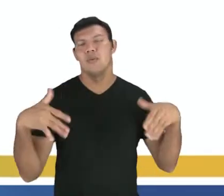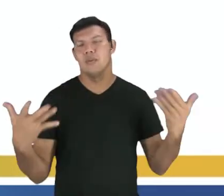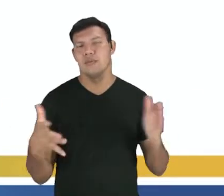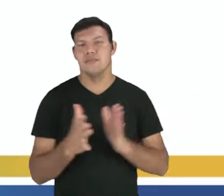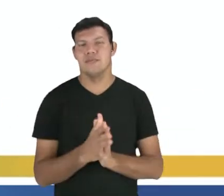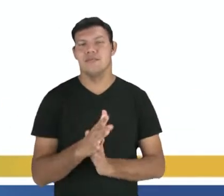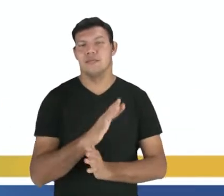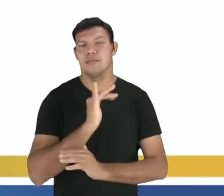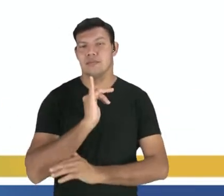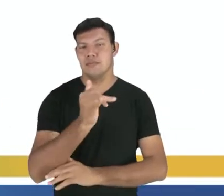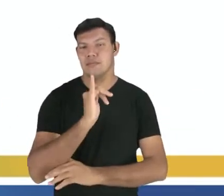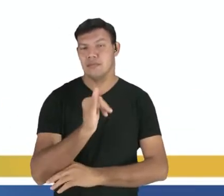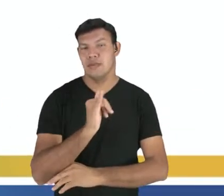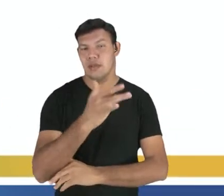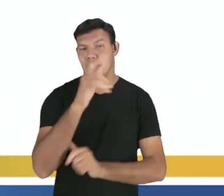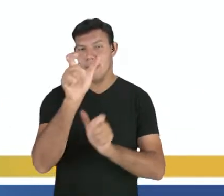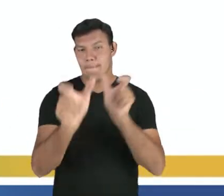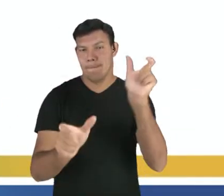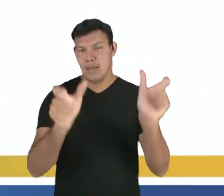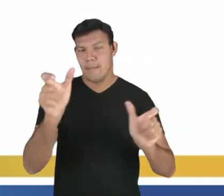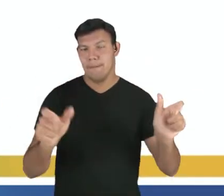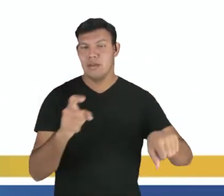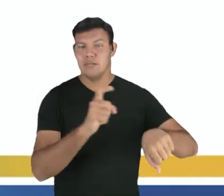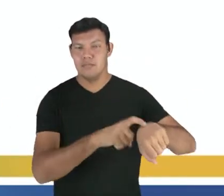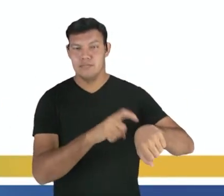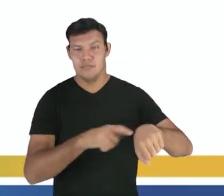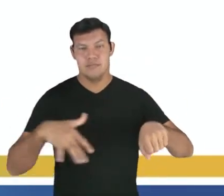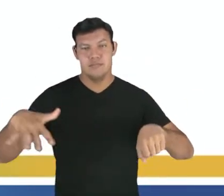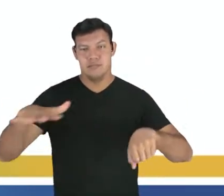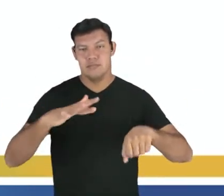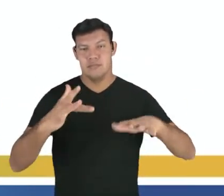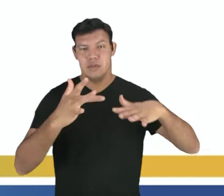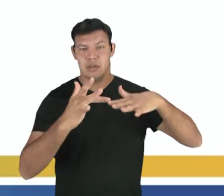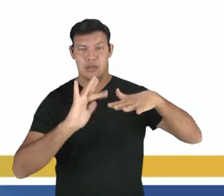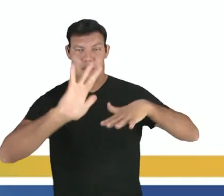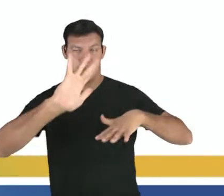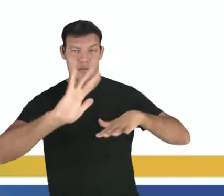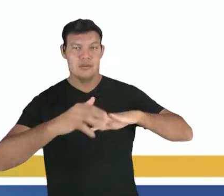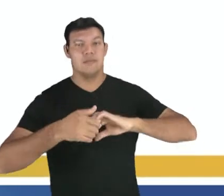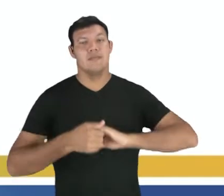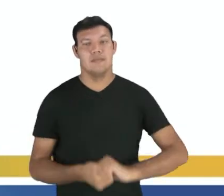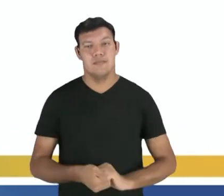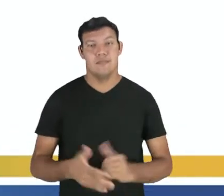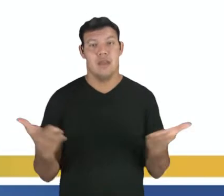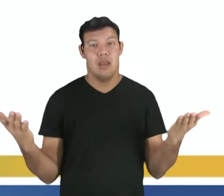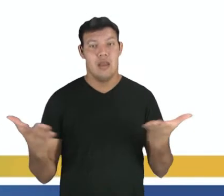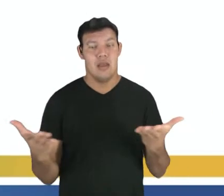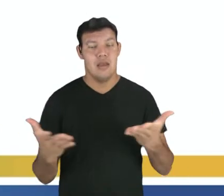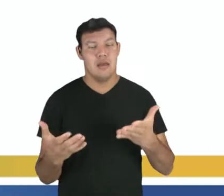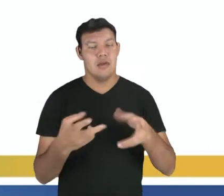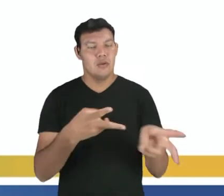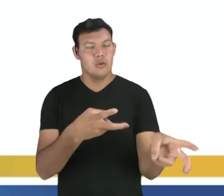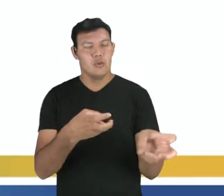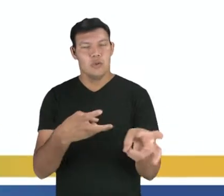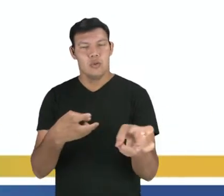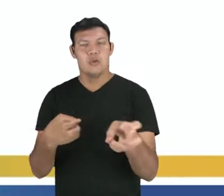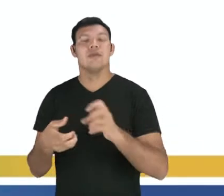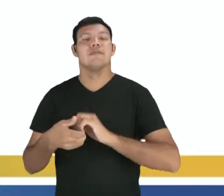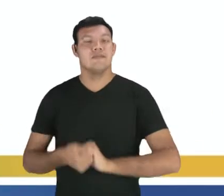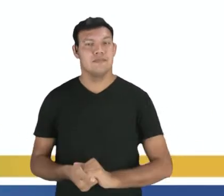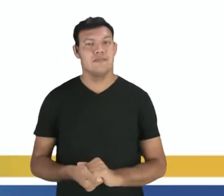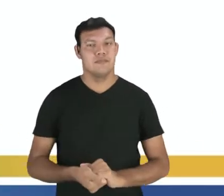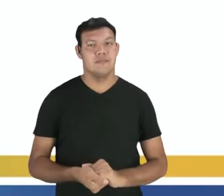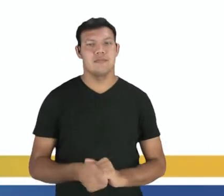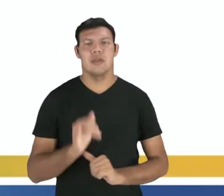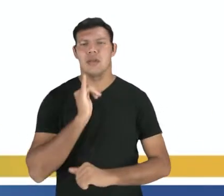são narrador-personagem tempo o espaço enredo vamos lá Vamos explorar um pouquinho sobre a narrativa o